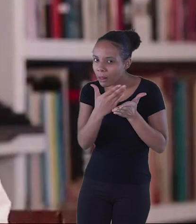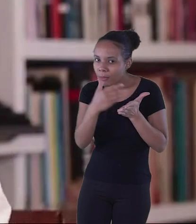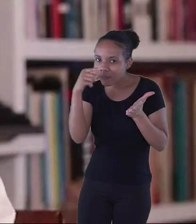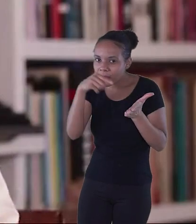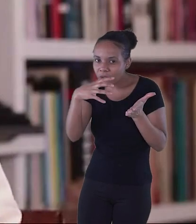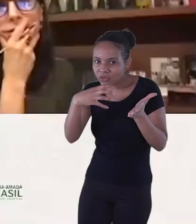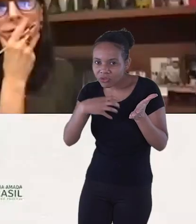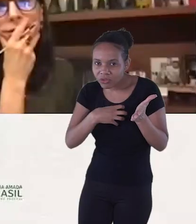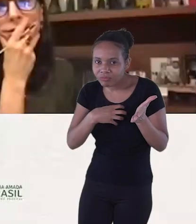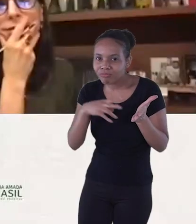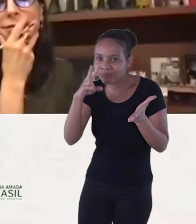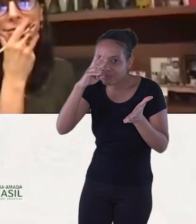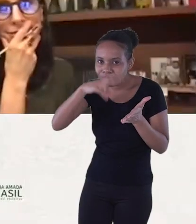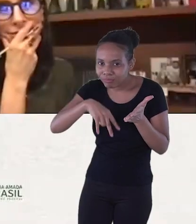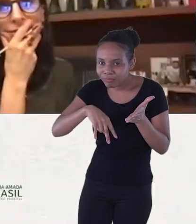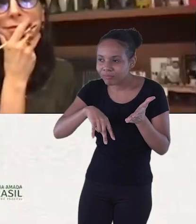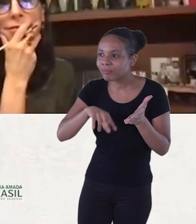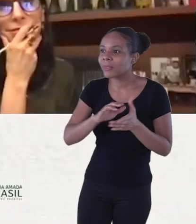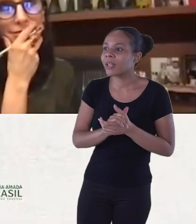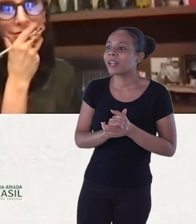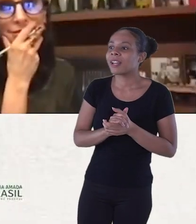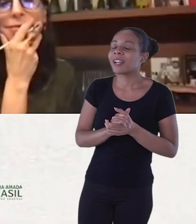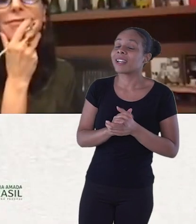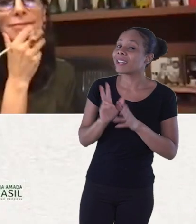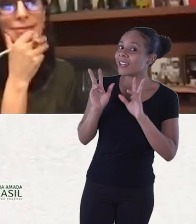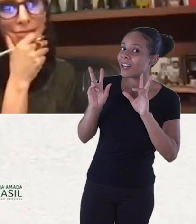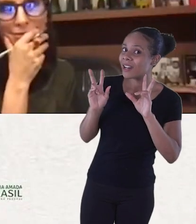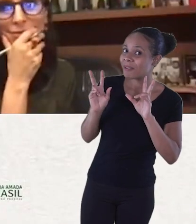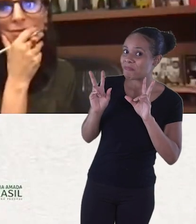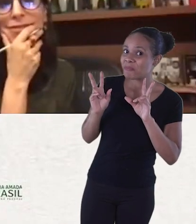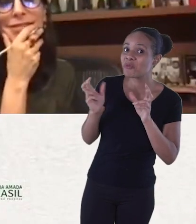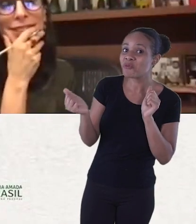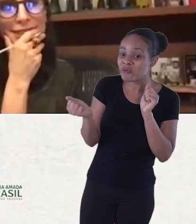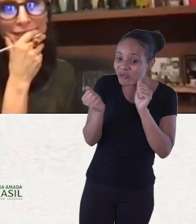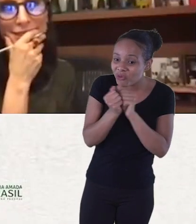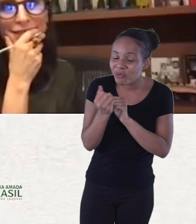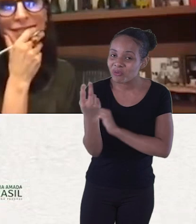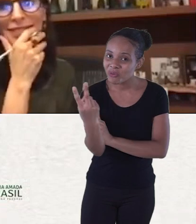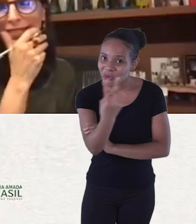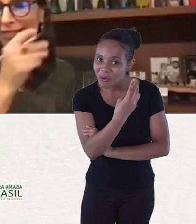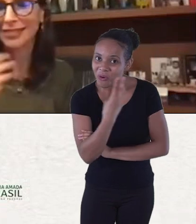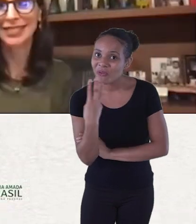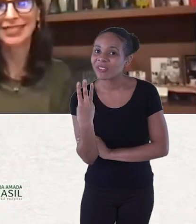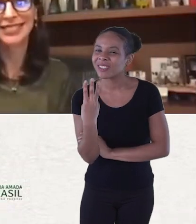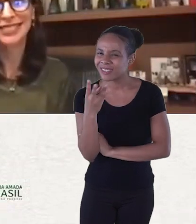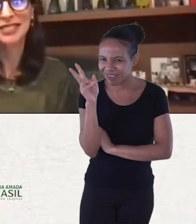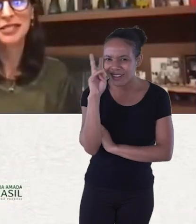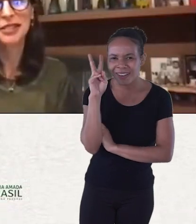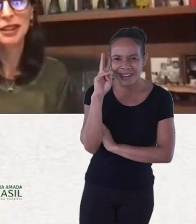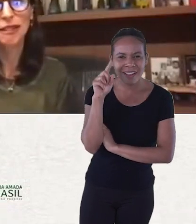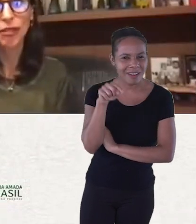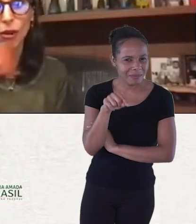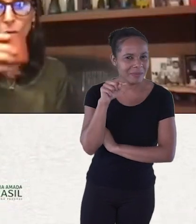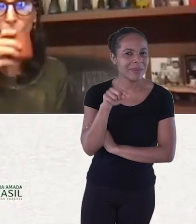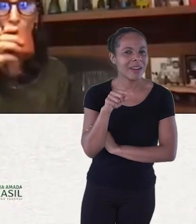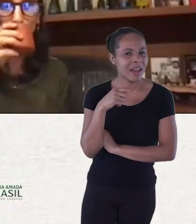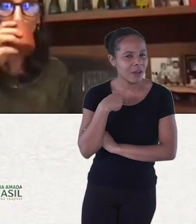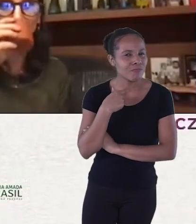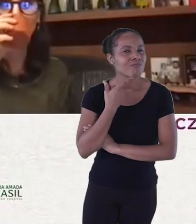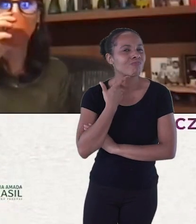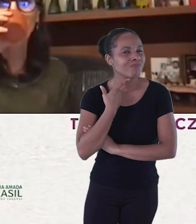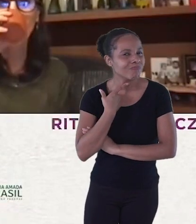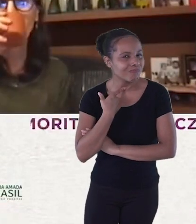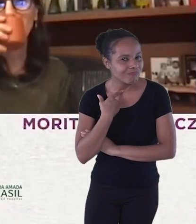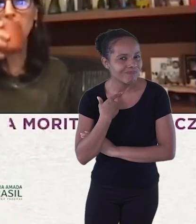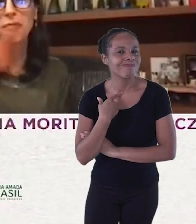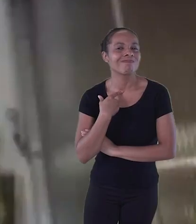lembram, a enciclopédia tudo era em corpo 6. Aquele desespero lá. Eu tenho vista cansada, não é à toa, entendeu?